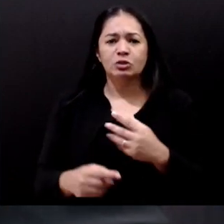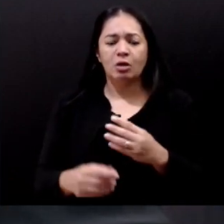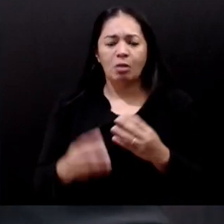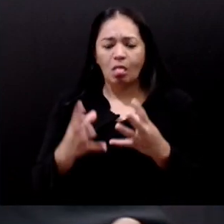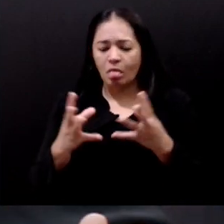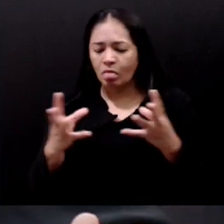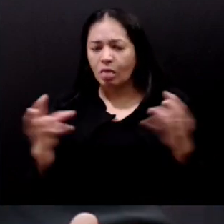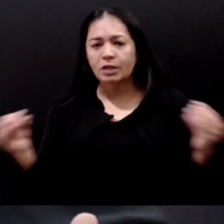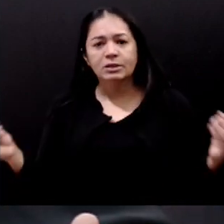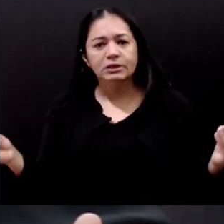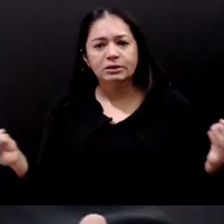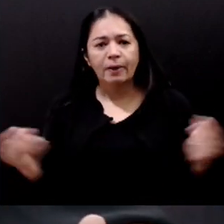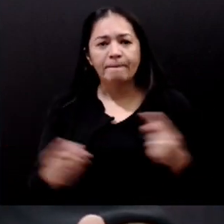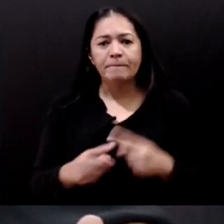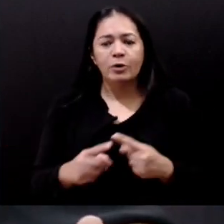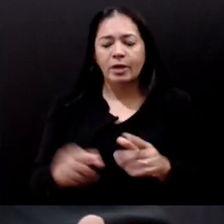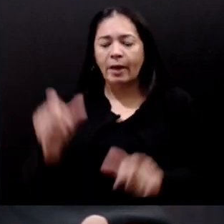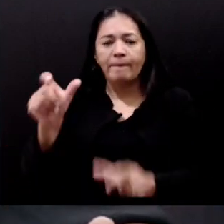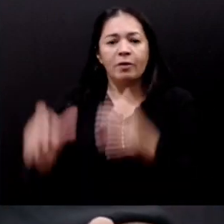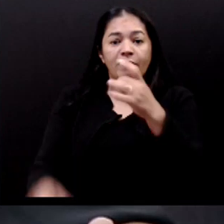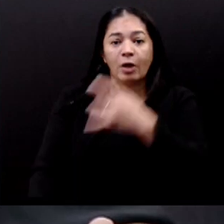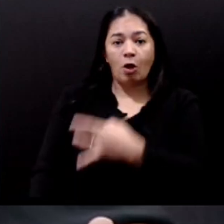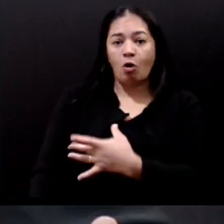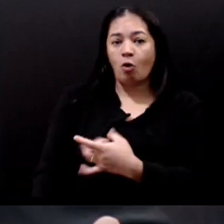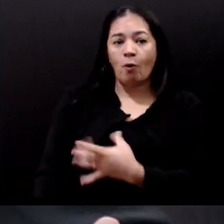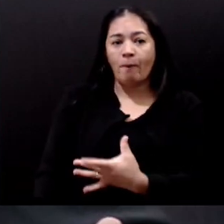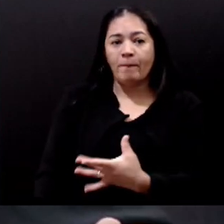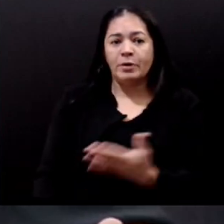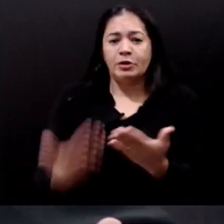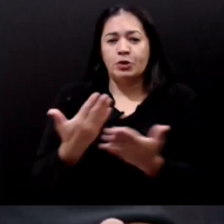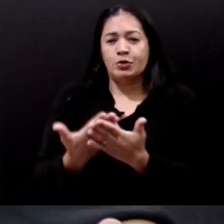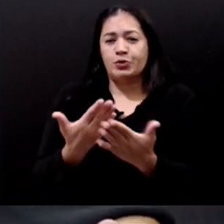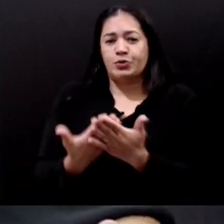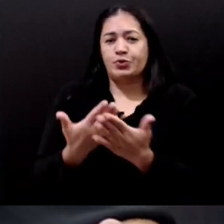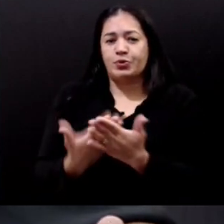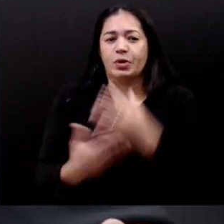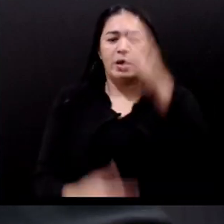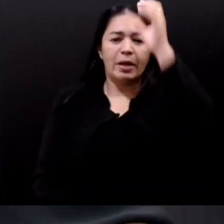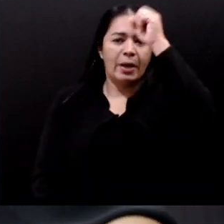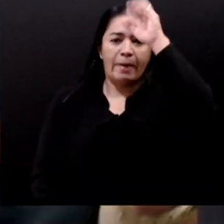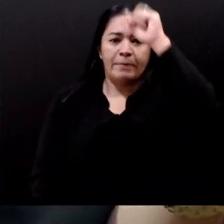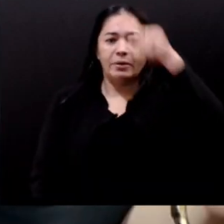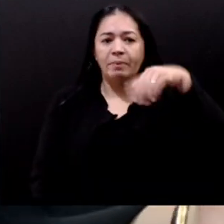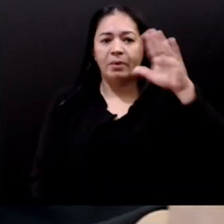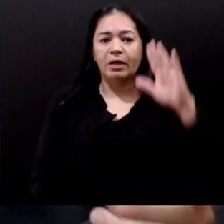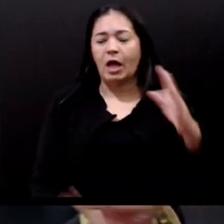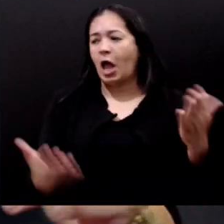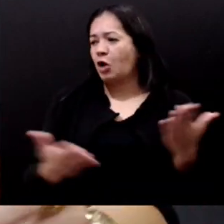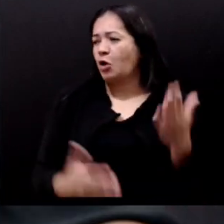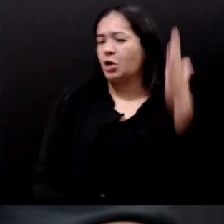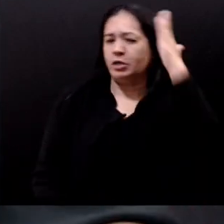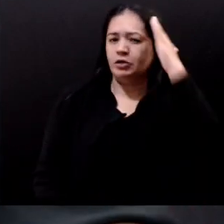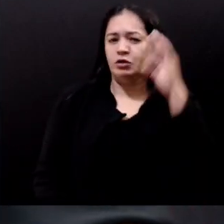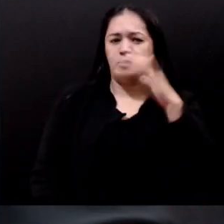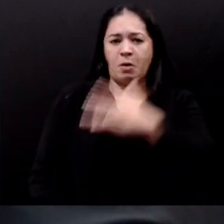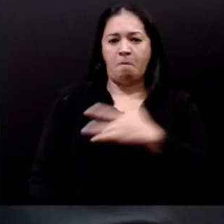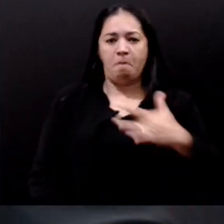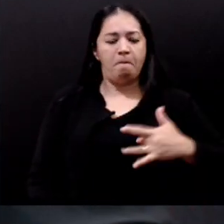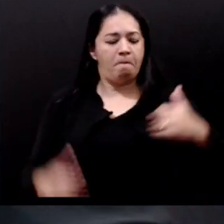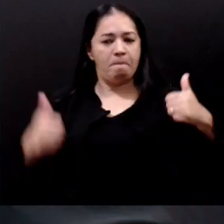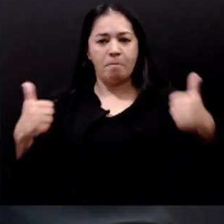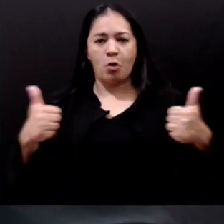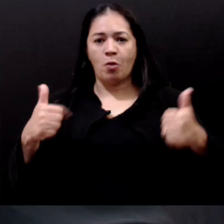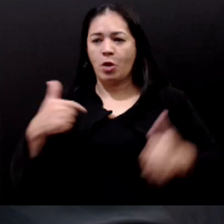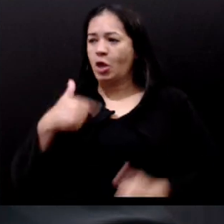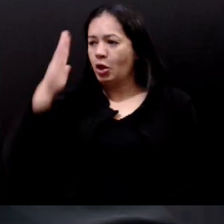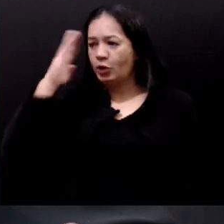temam, né. Eles acham que estão estudando, que estão aprendendo cada vez mais, "Não, agora eu sei o que que é saudável, agora eu sei o que que eu posso comer". Mas será que